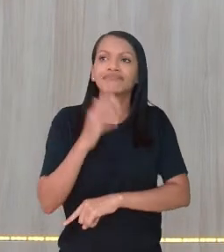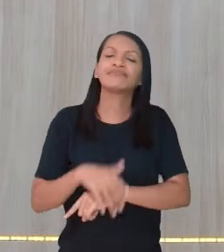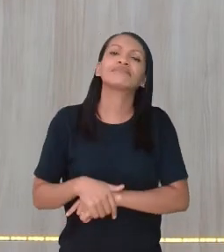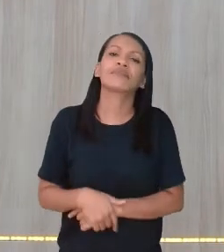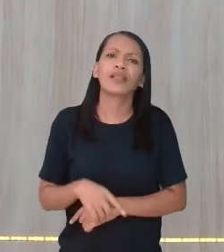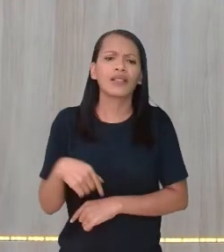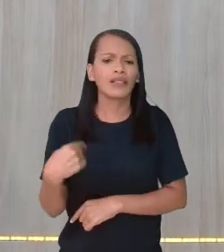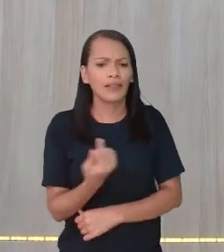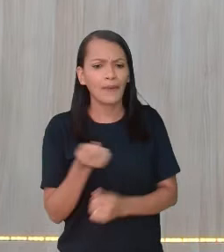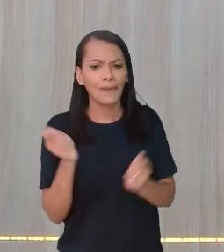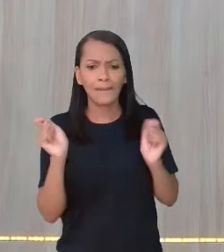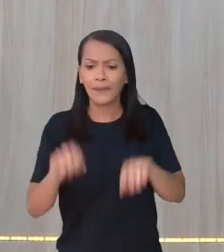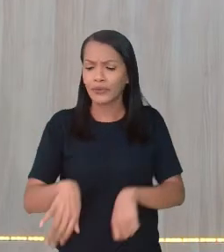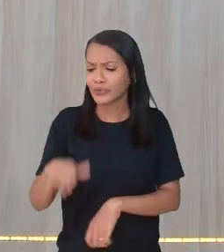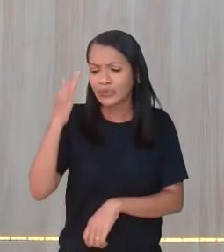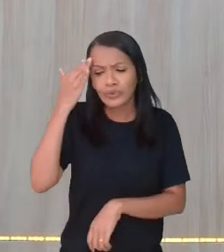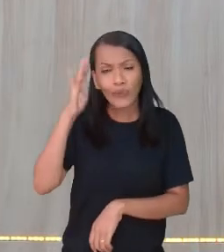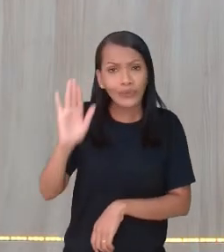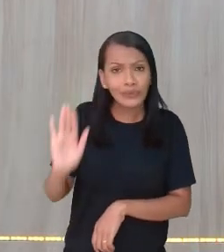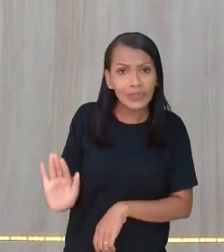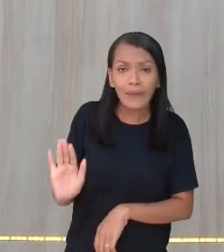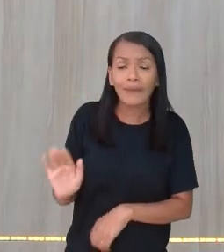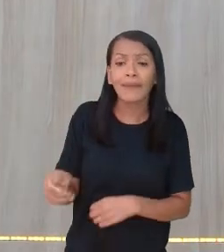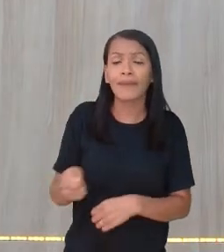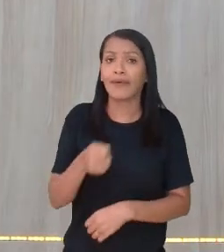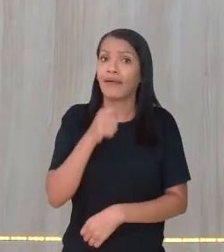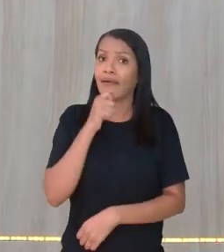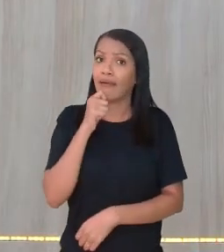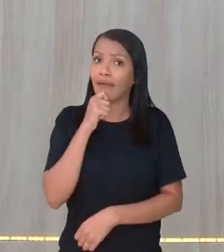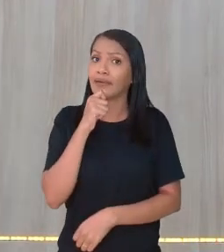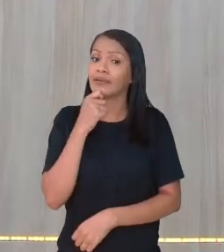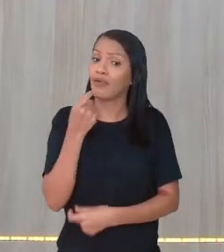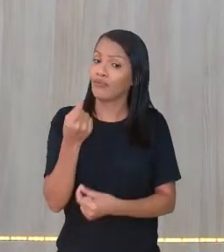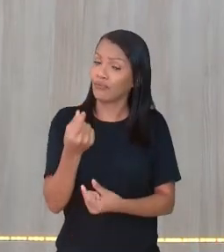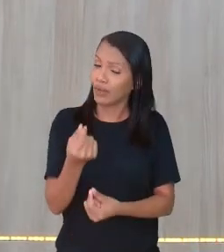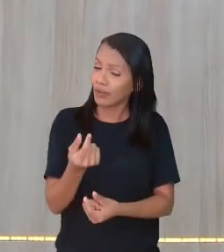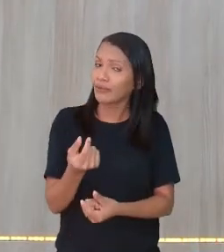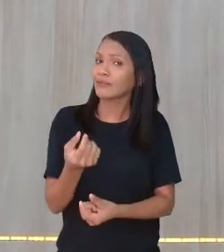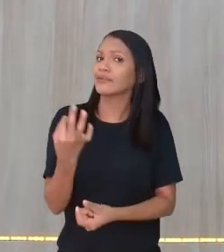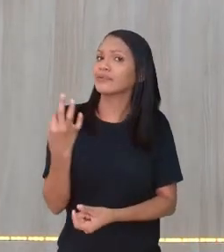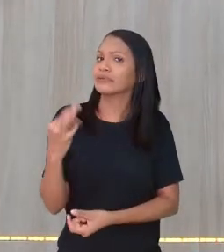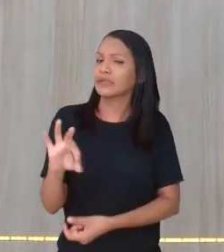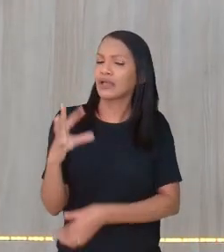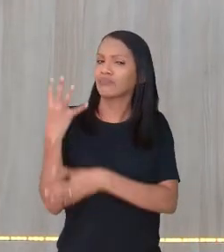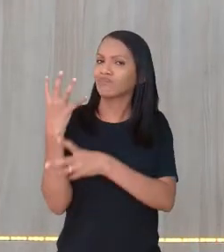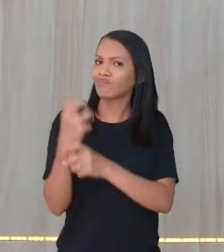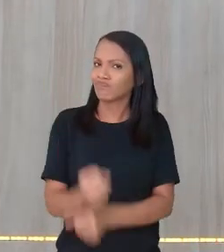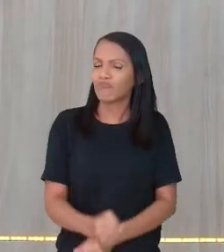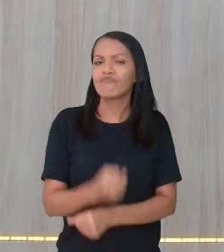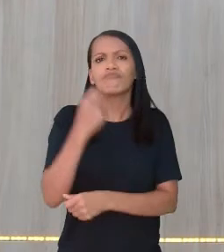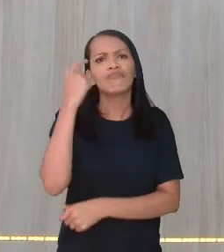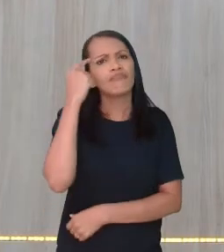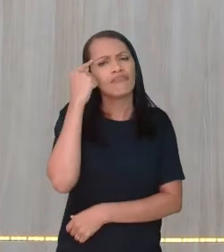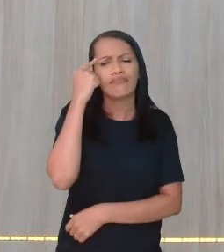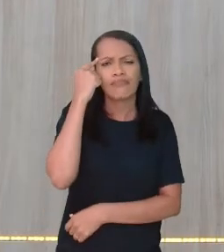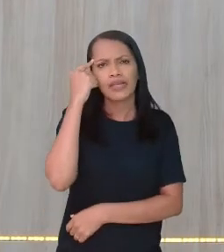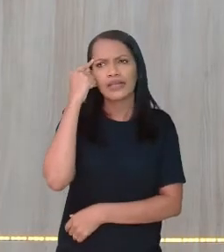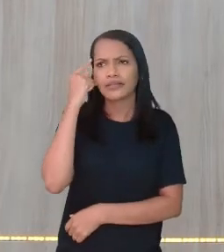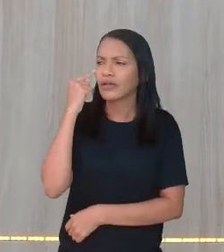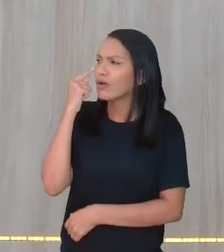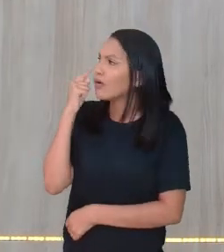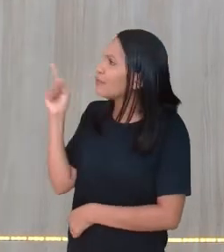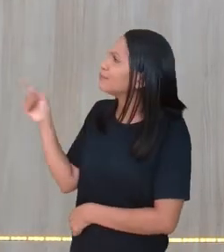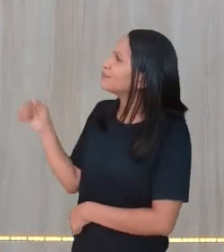a gente pode não saber ainda o valor exato, mas o que é que a gente pode pensar em relação a essas frações?